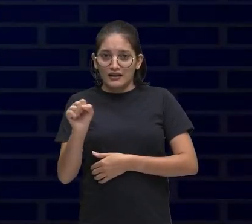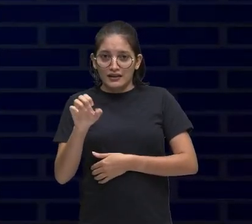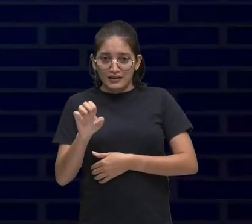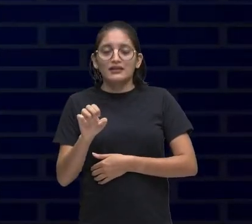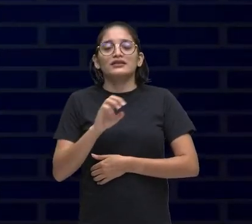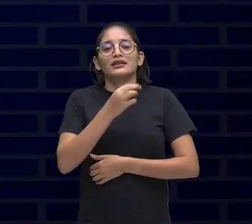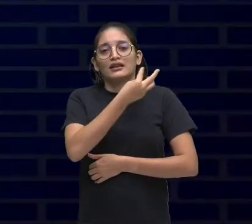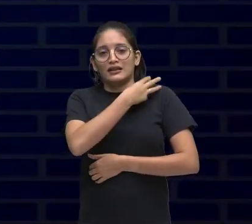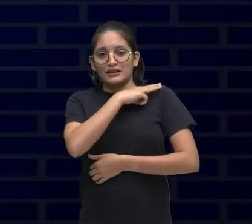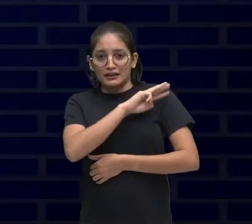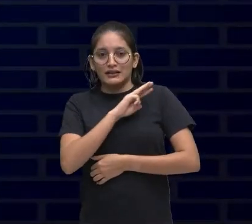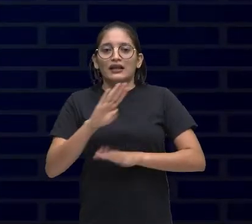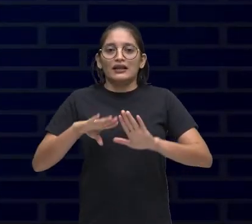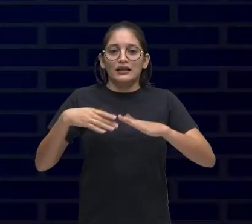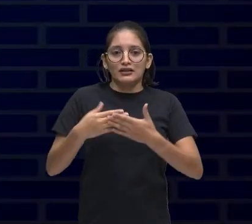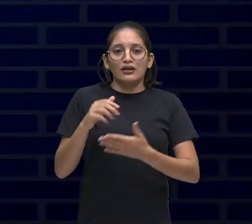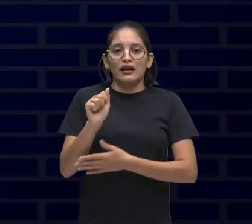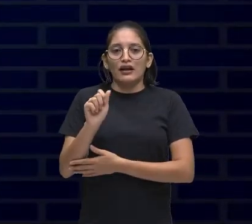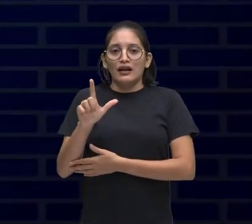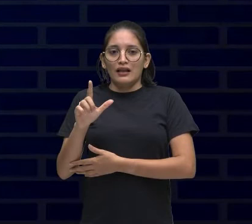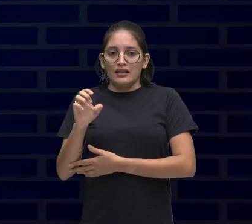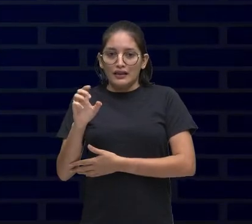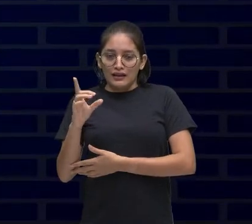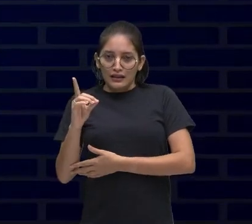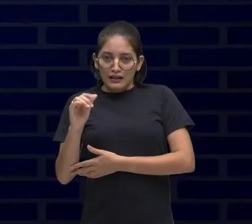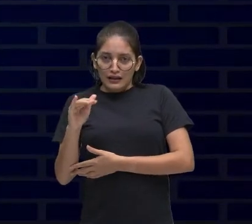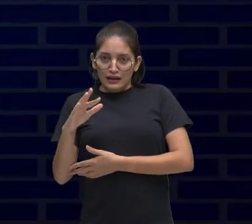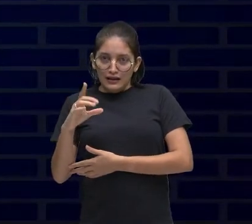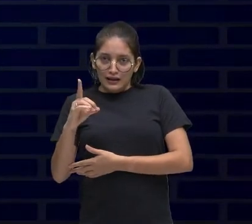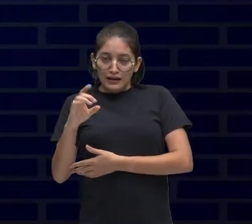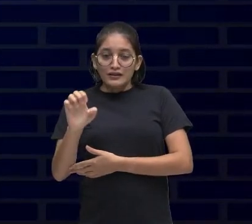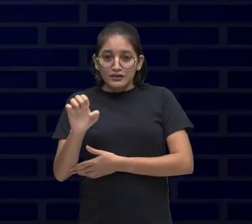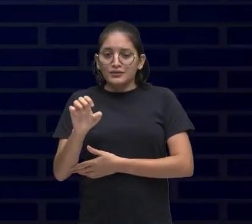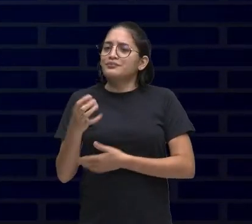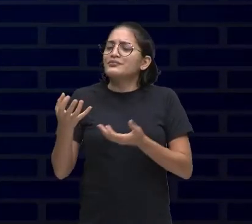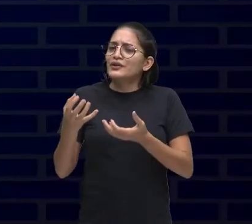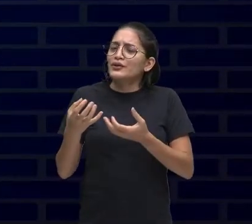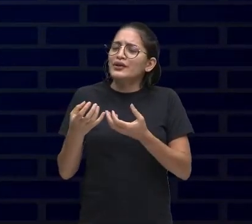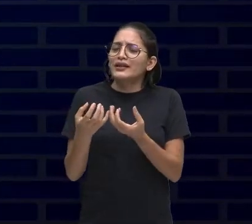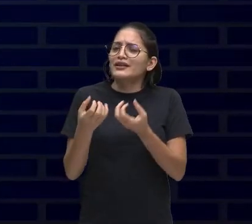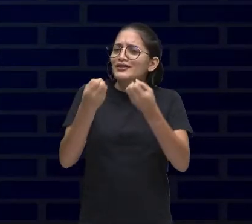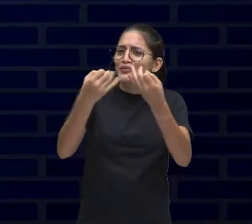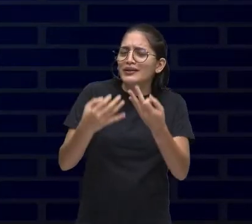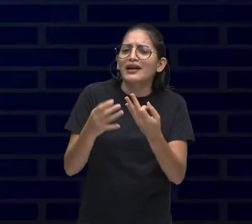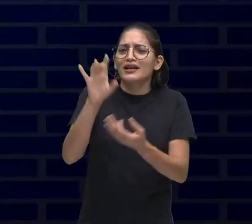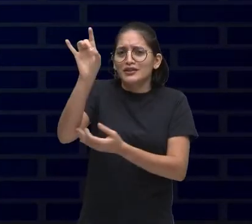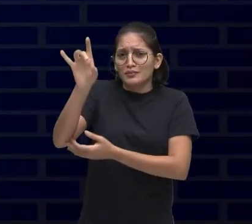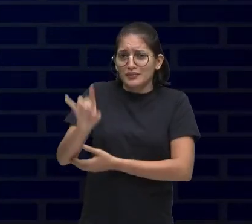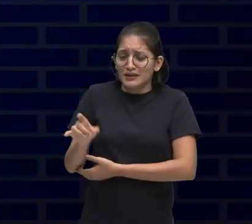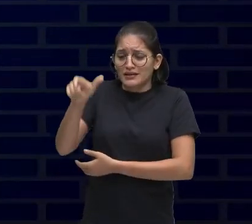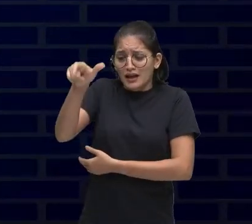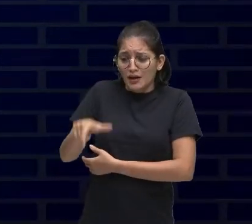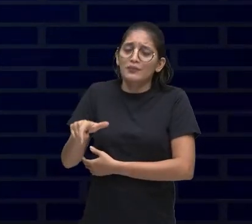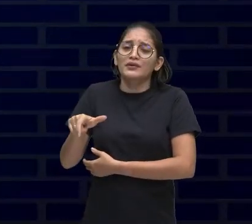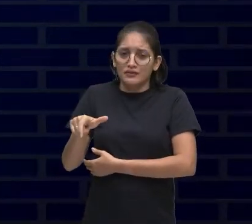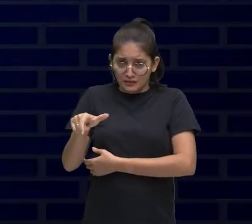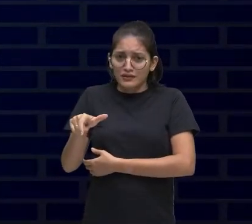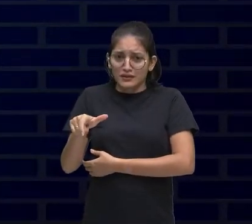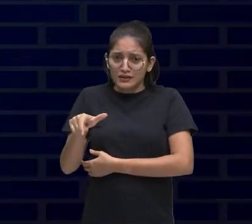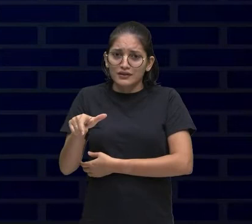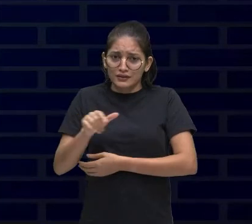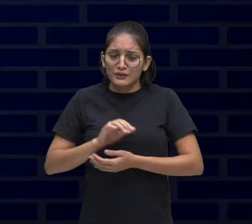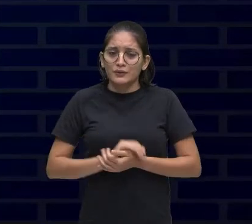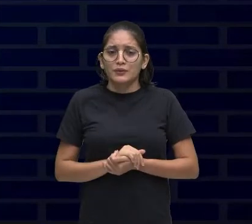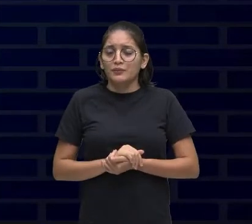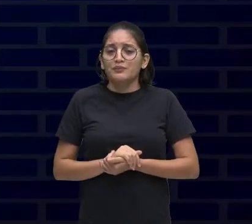Escola Estadual Professora Adelaide Tavares de Macedo. E eu gostaria de citar em especial a professora Elisângela de Química. Ela